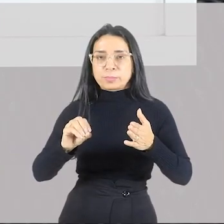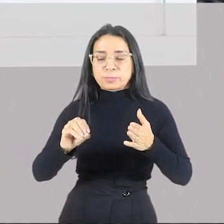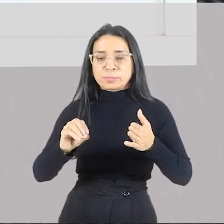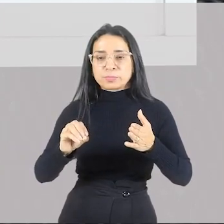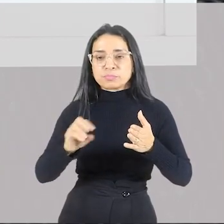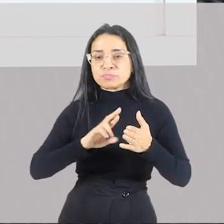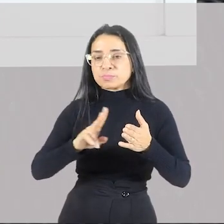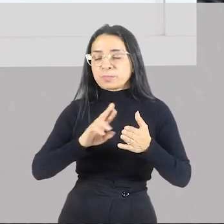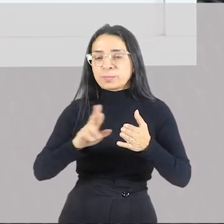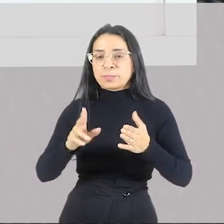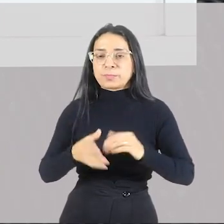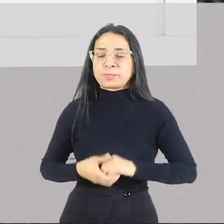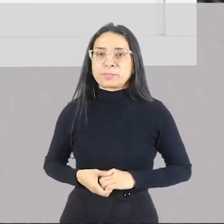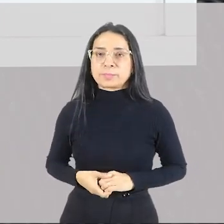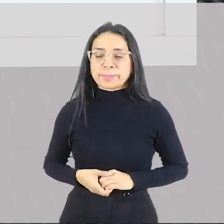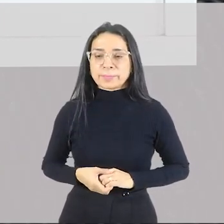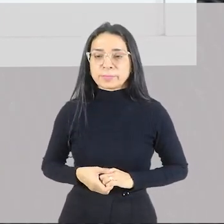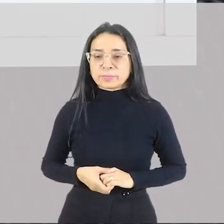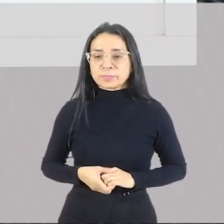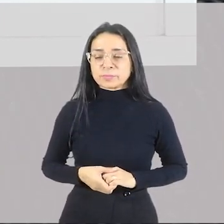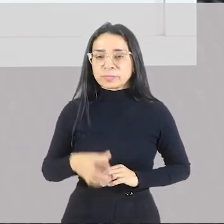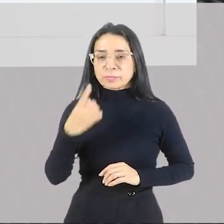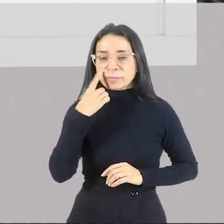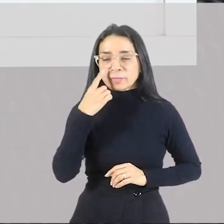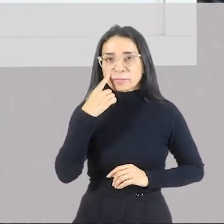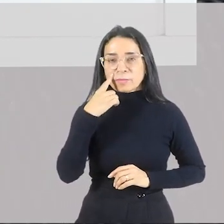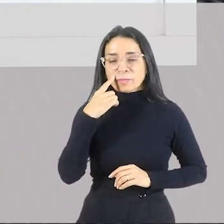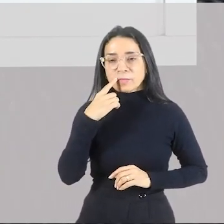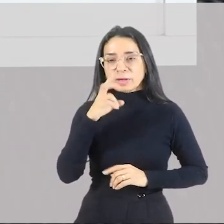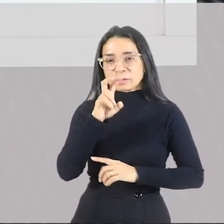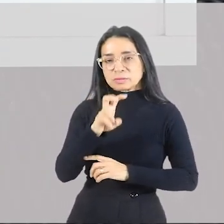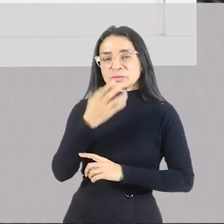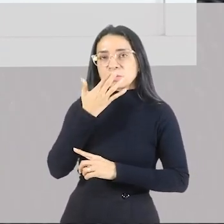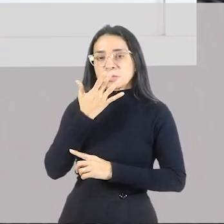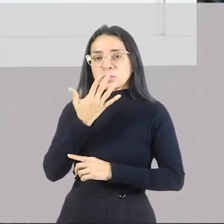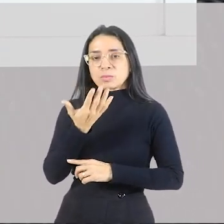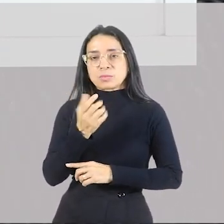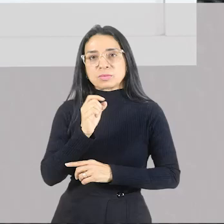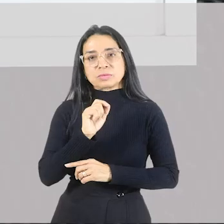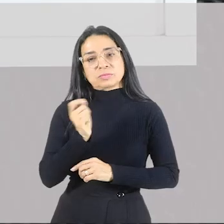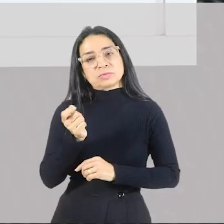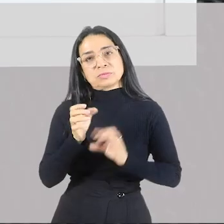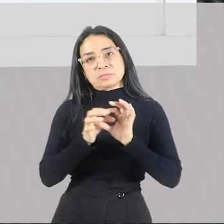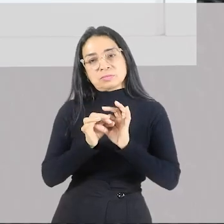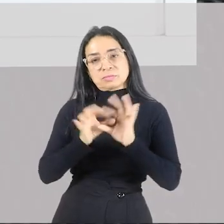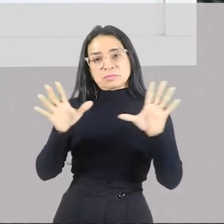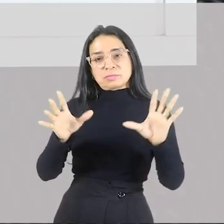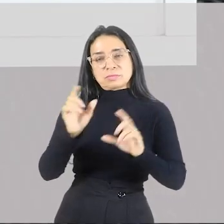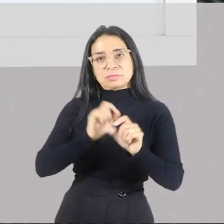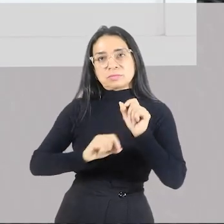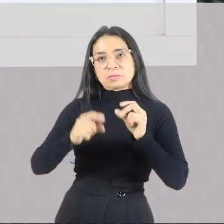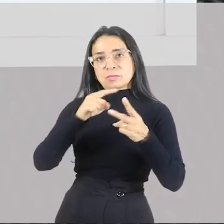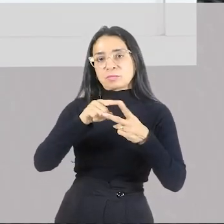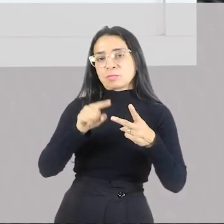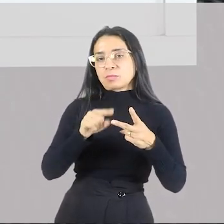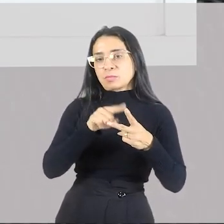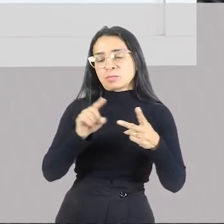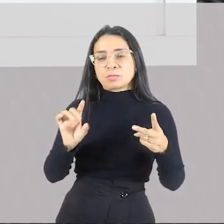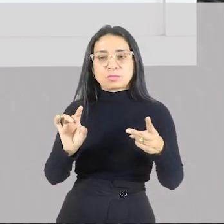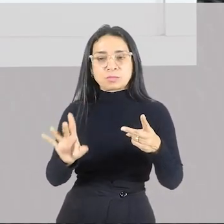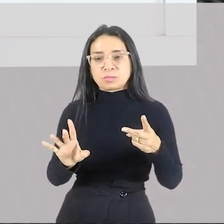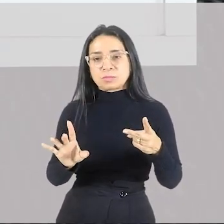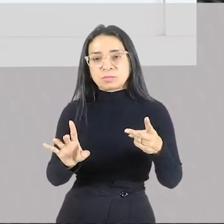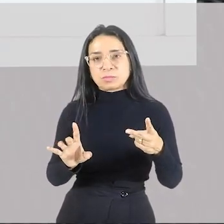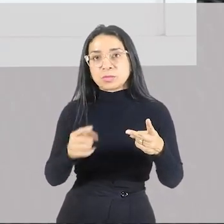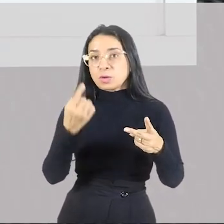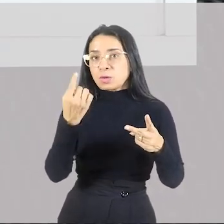certo? Diferente da de carbono. Então veja só, então dessas 5 cores, você vai disponibilizar 2. Uma para pintar